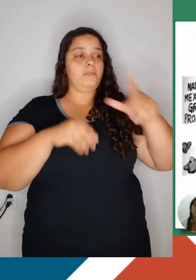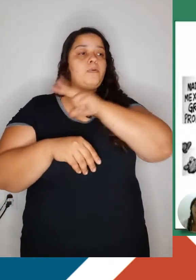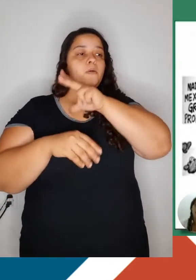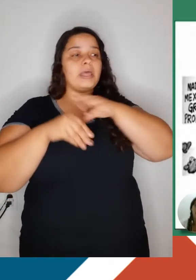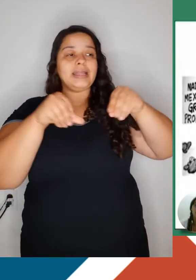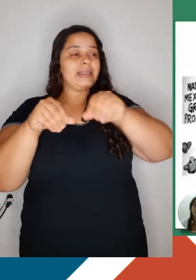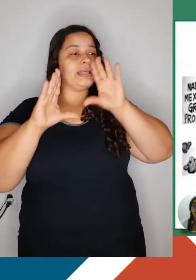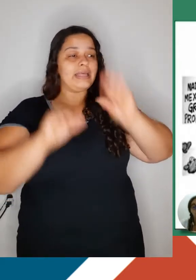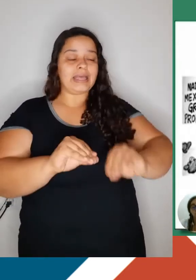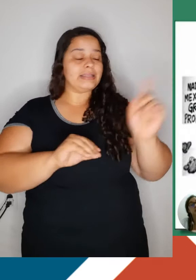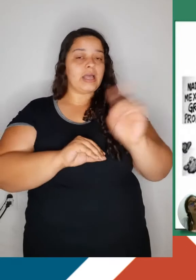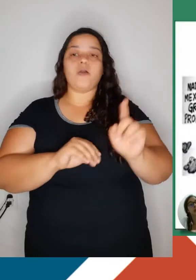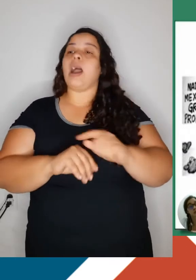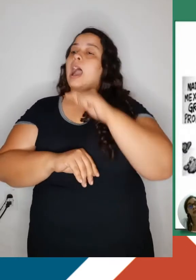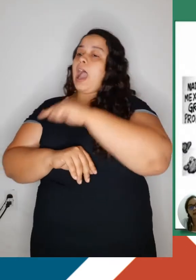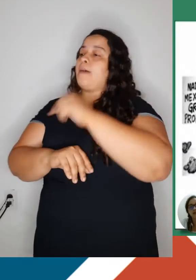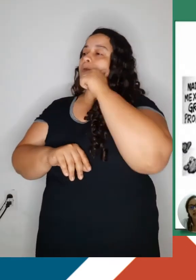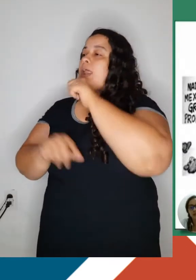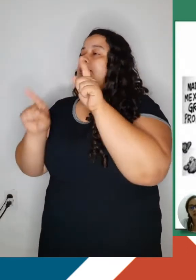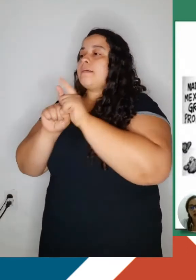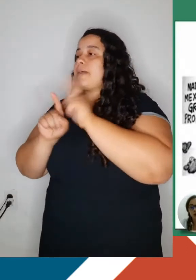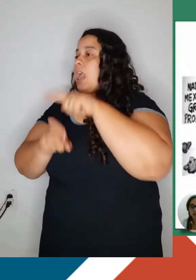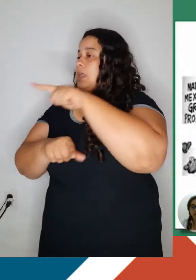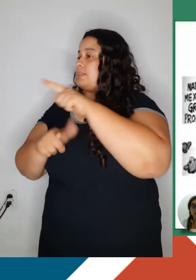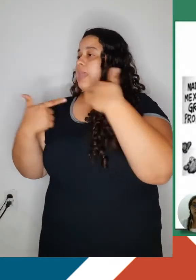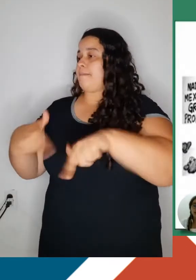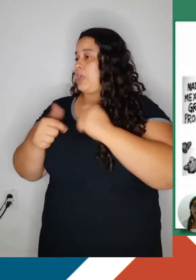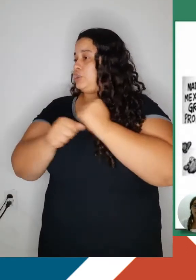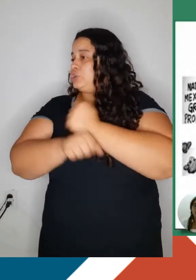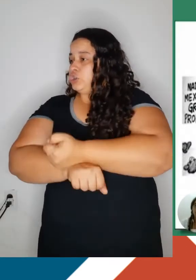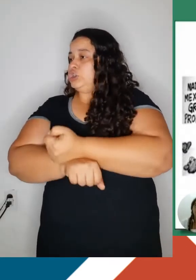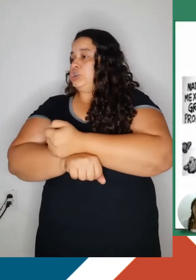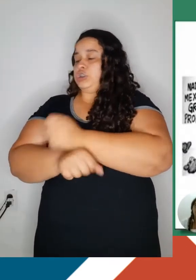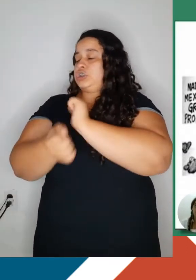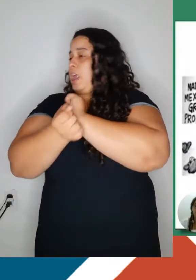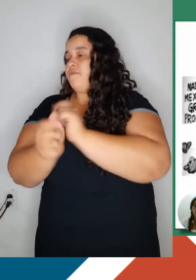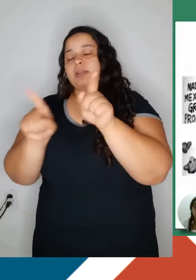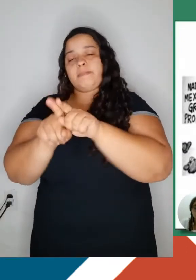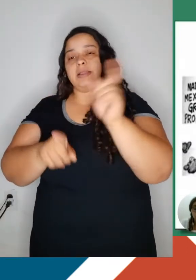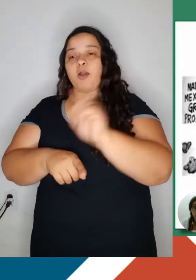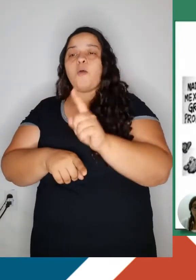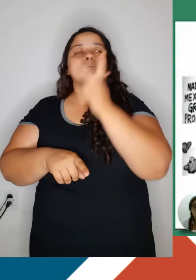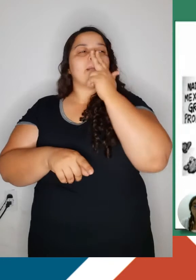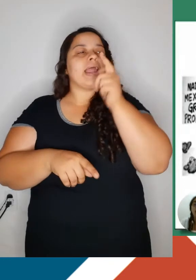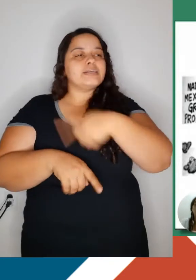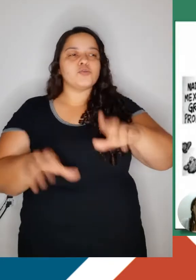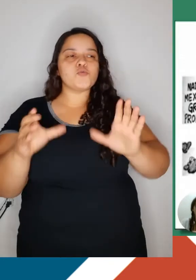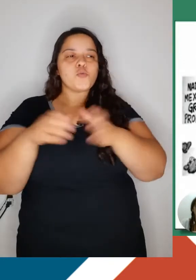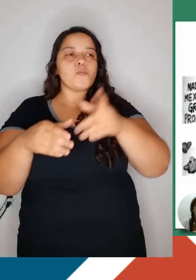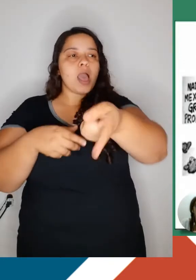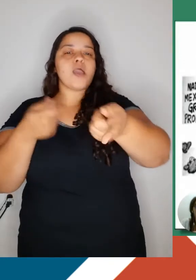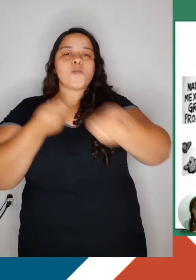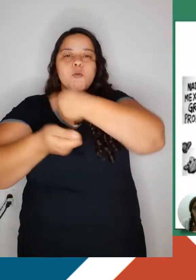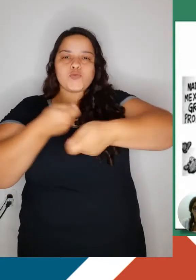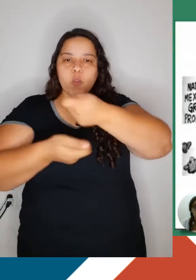do Partido Liberal, responde nem no trabalho escravo. Ou seja, esses partidos eles representavam os grupos